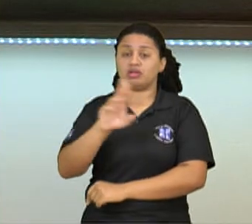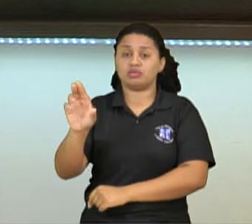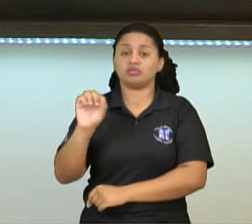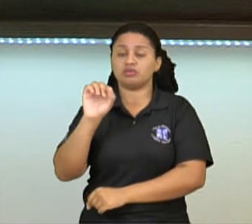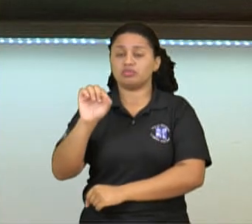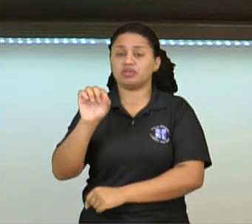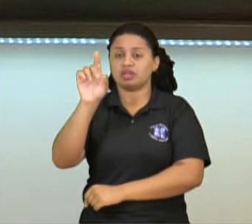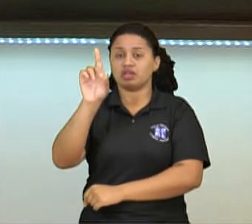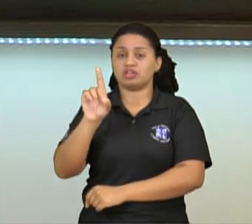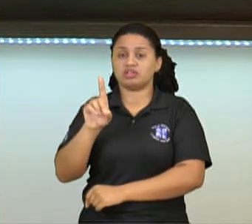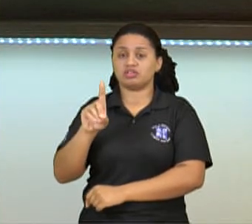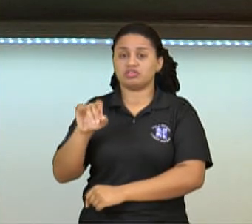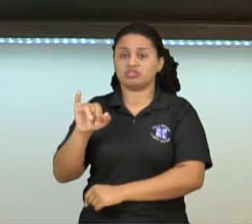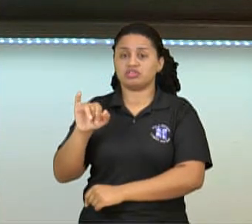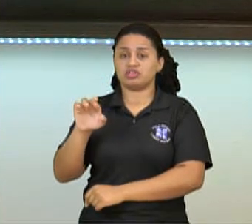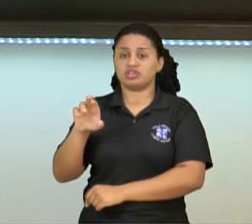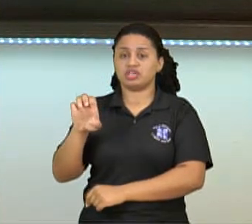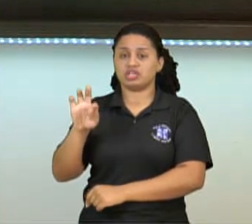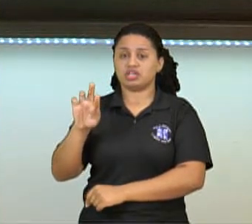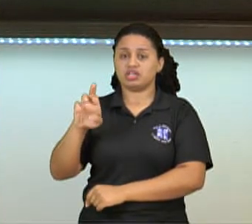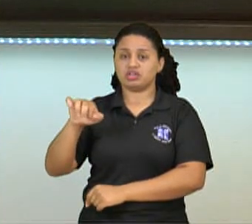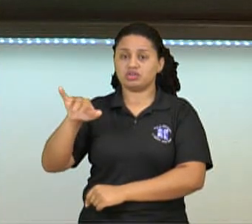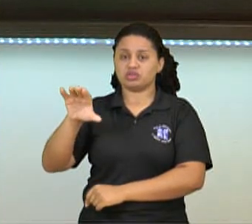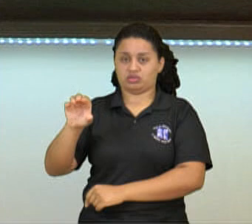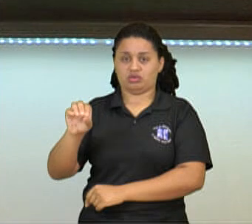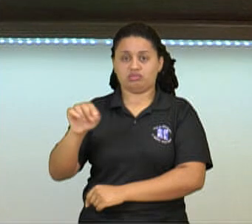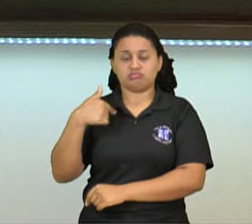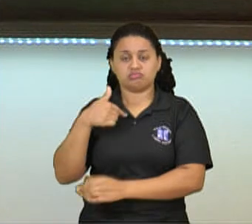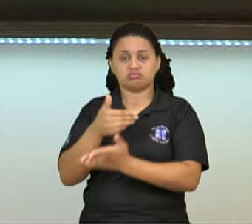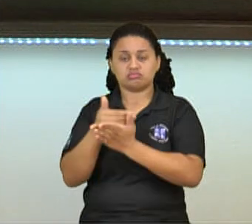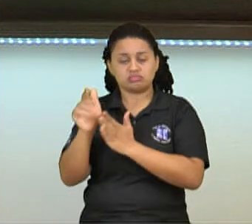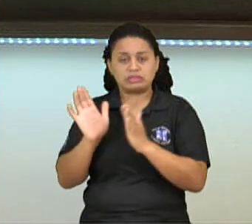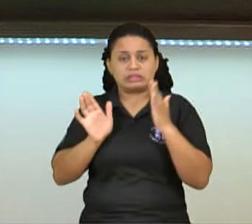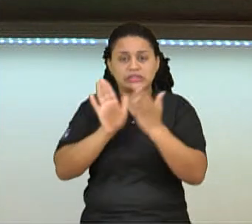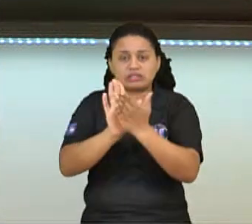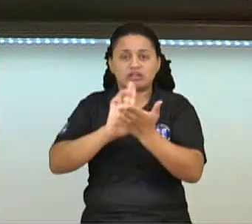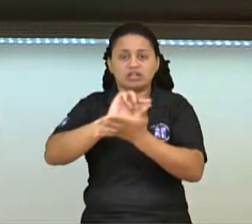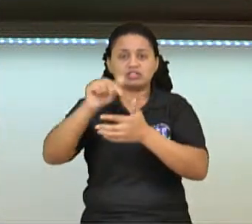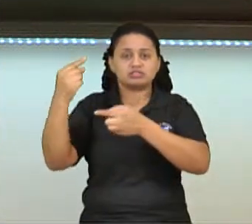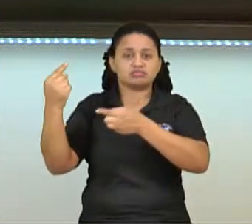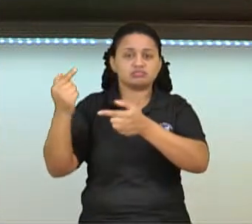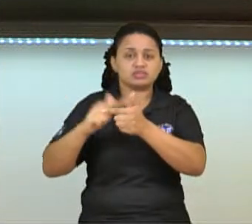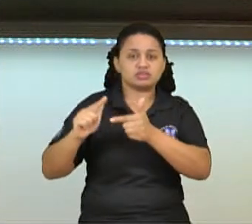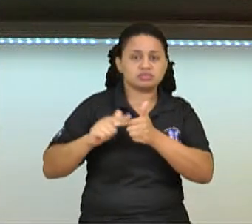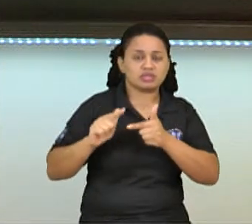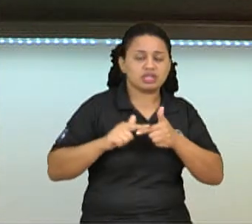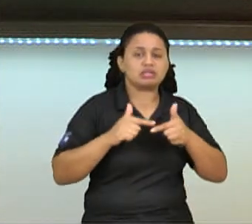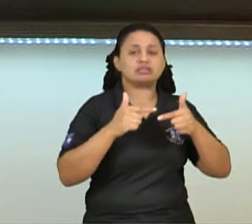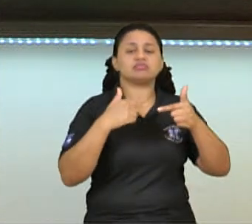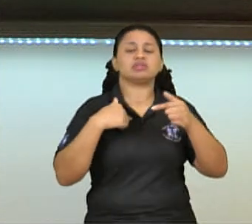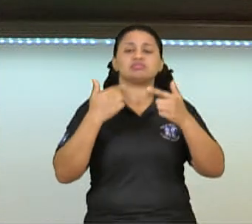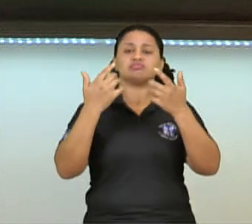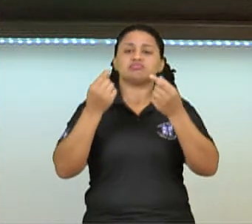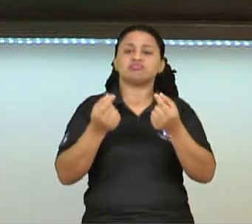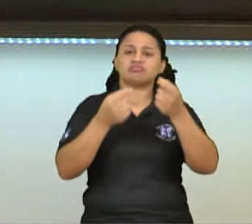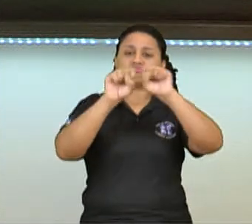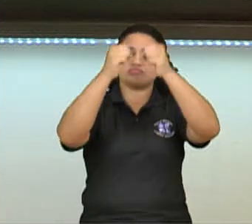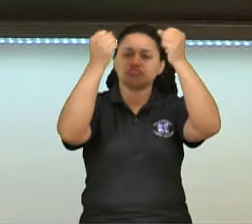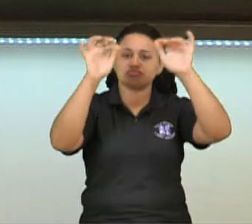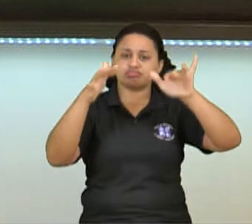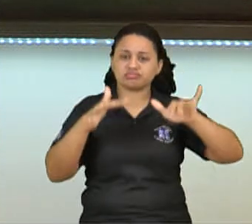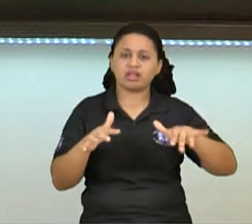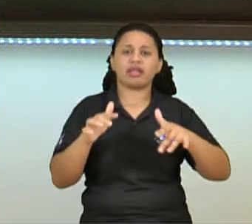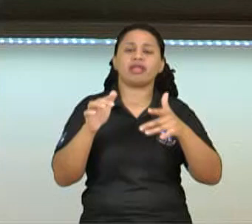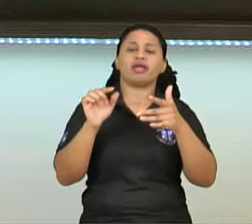o Diretório. Mas o Diretório vai enfrentar inúmeros problemas, crise política, econômica, e